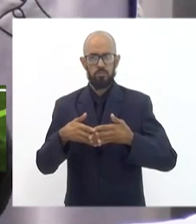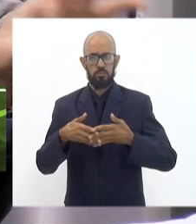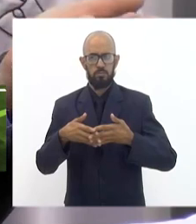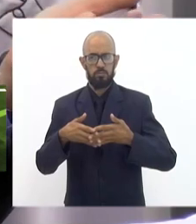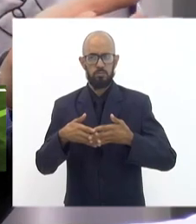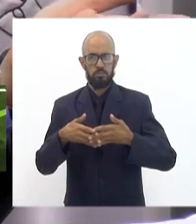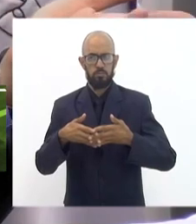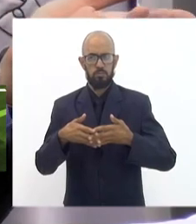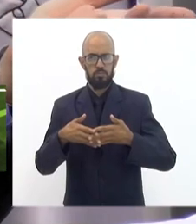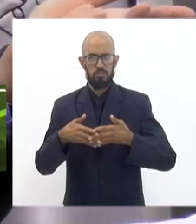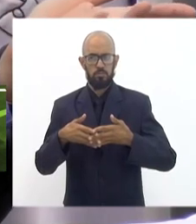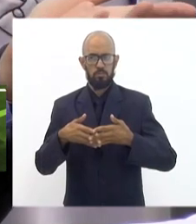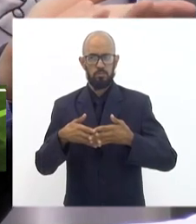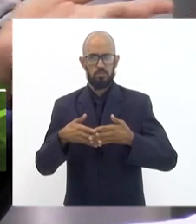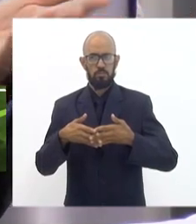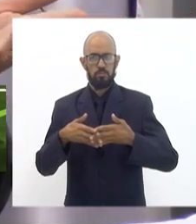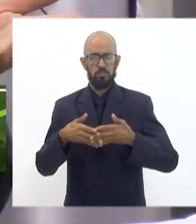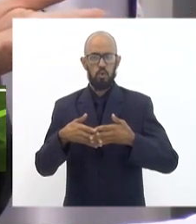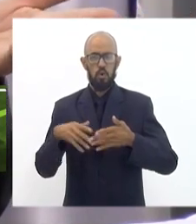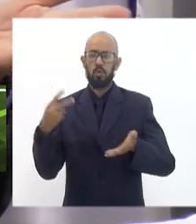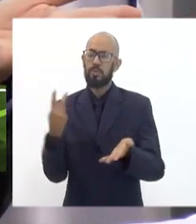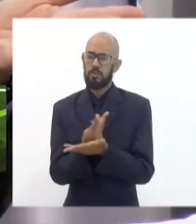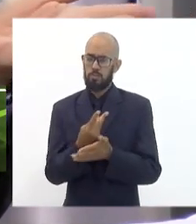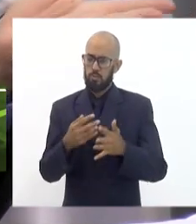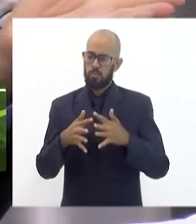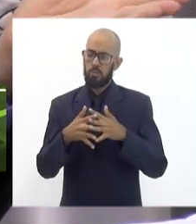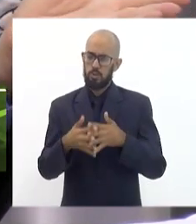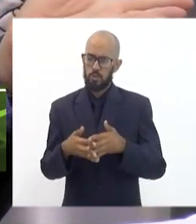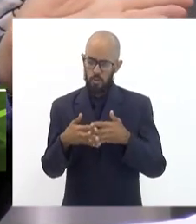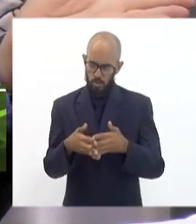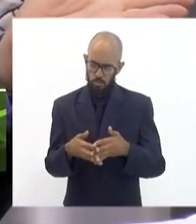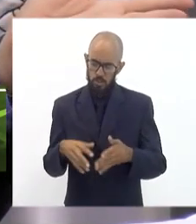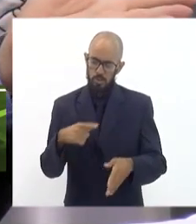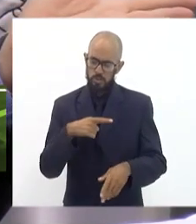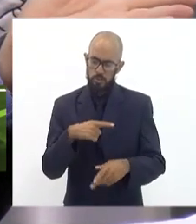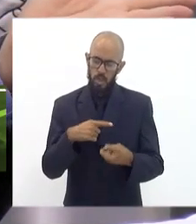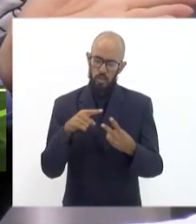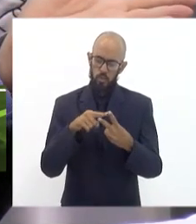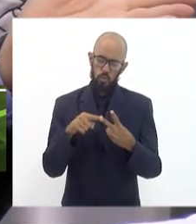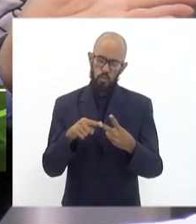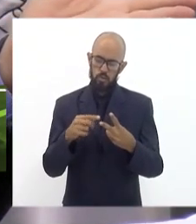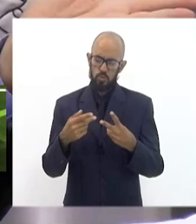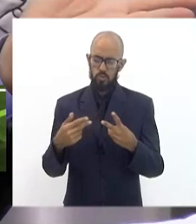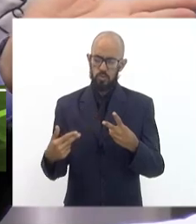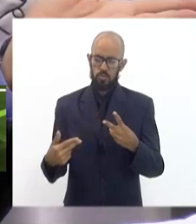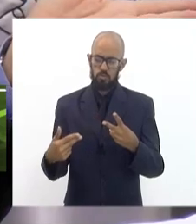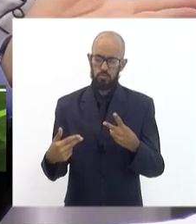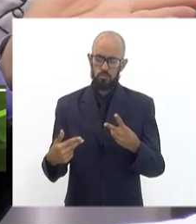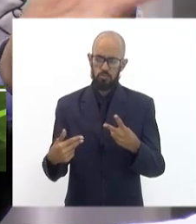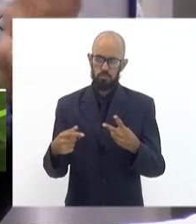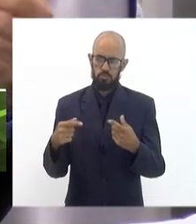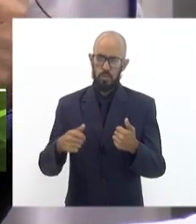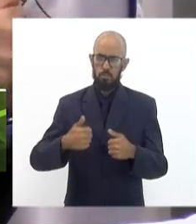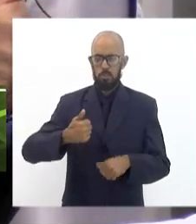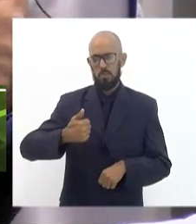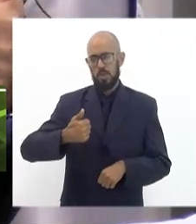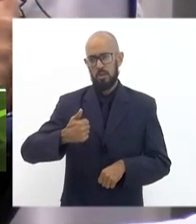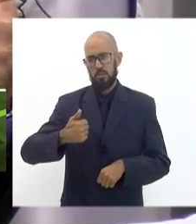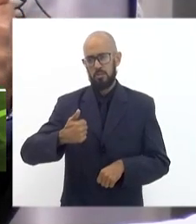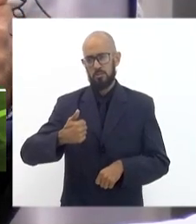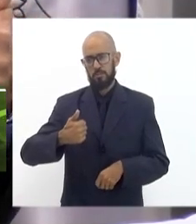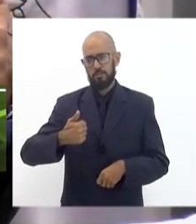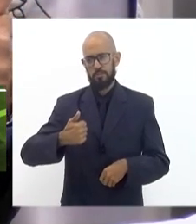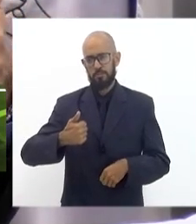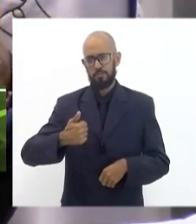e eu já de Petrópolis Na verdade tem duas grandes Vertentes a primeiro